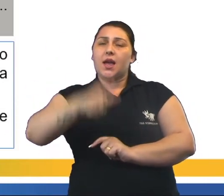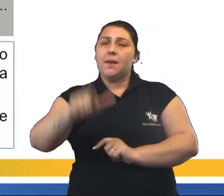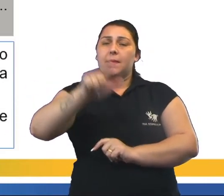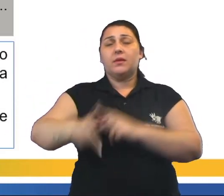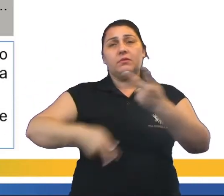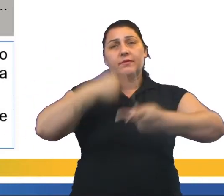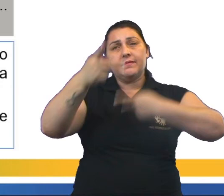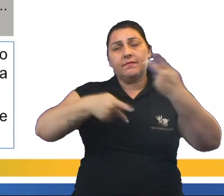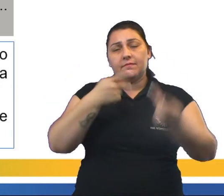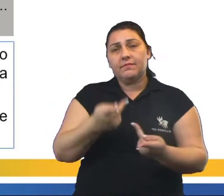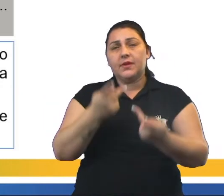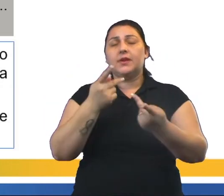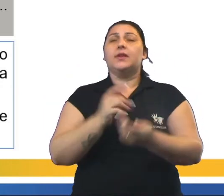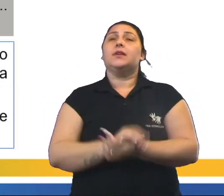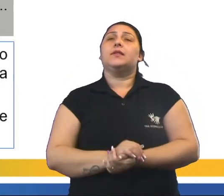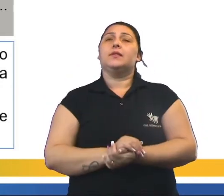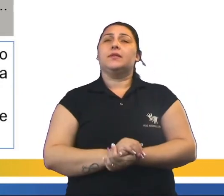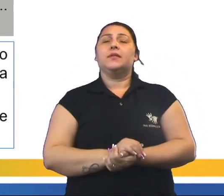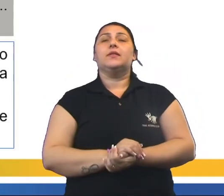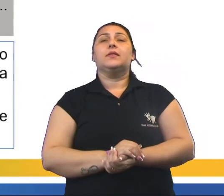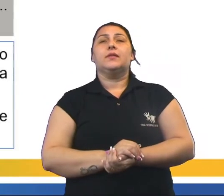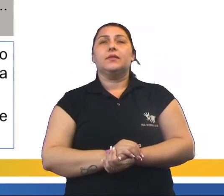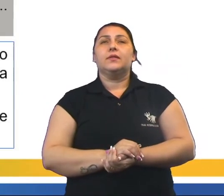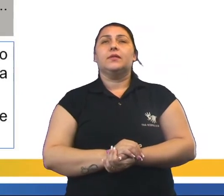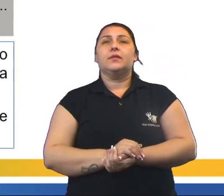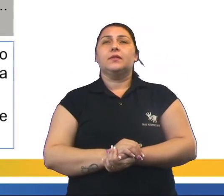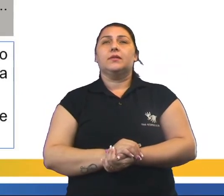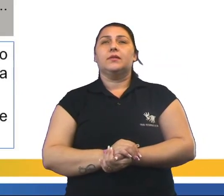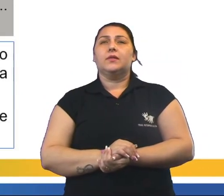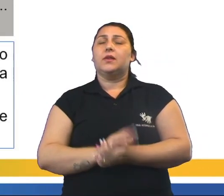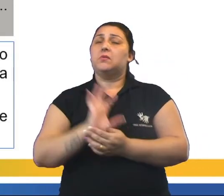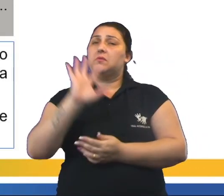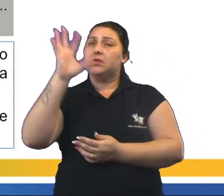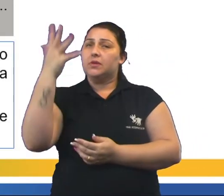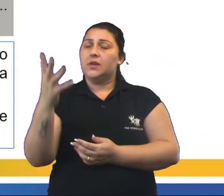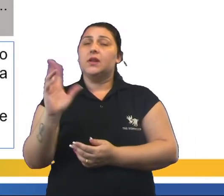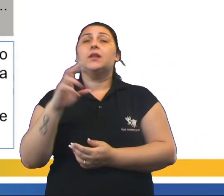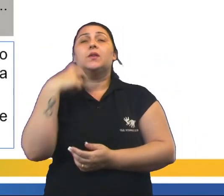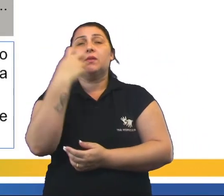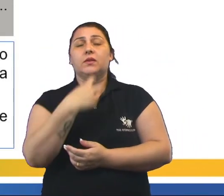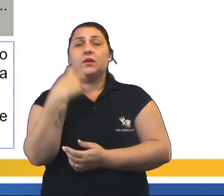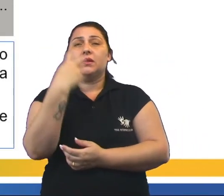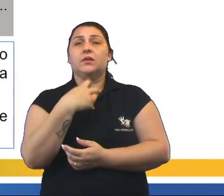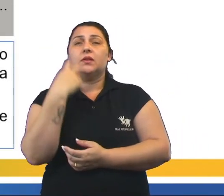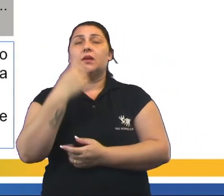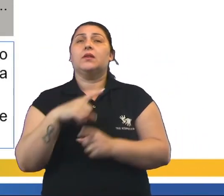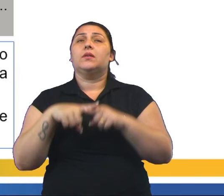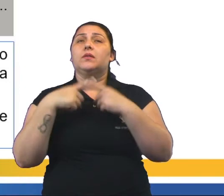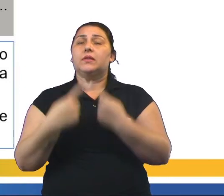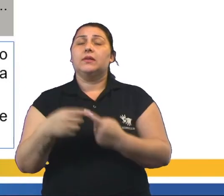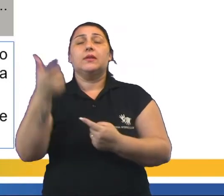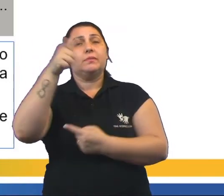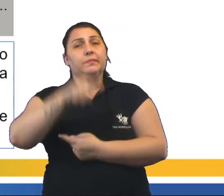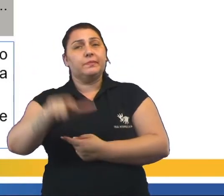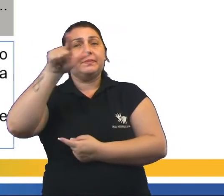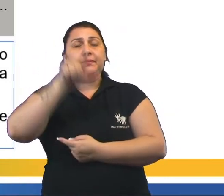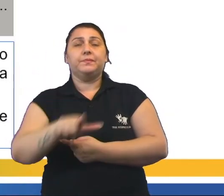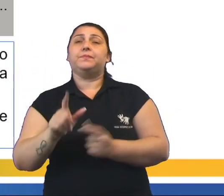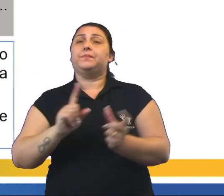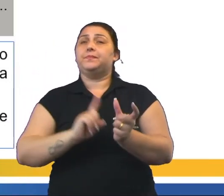de falas muito cedo, foi muito cedo, né, acontece muito na nossa oralidade, nós ficarmos repetindo